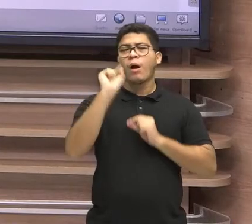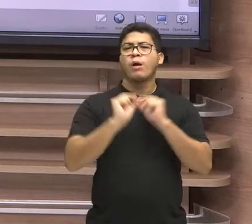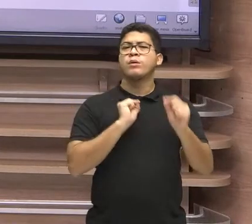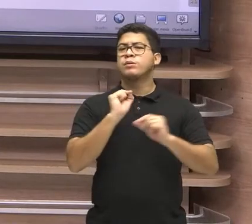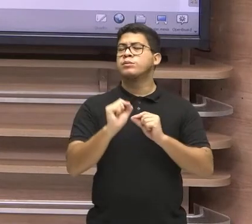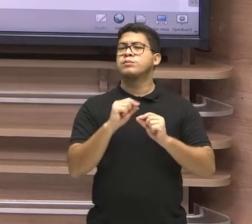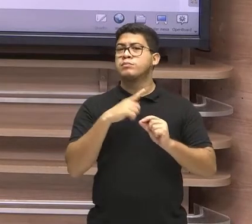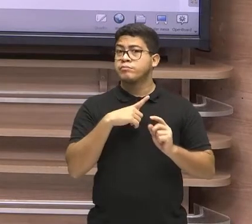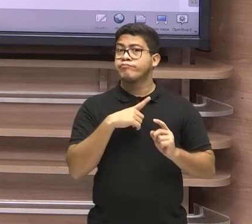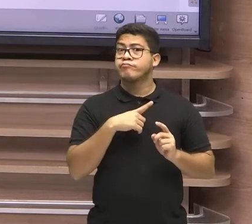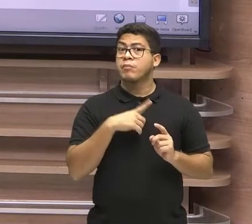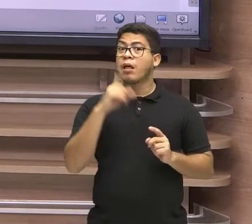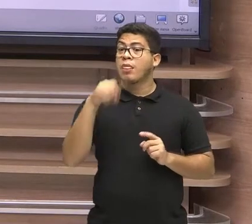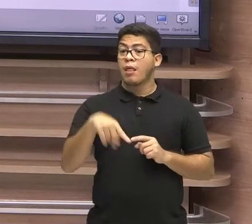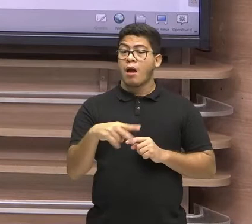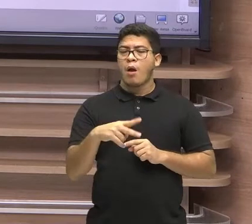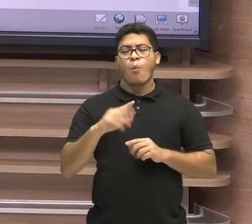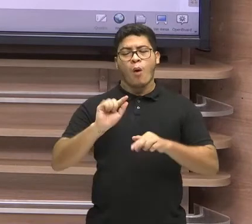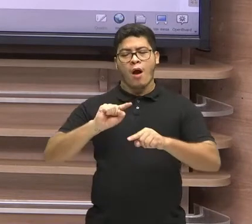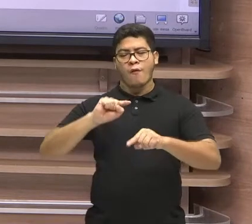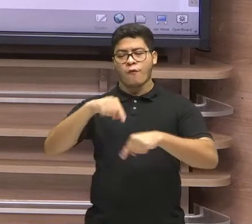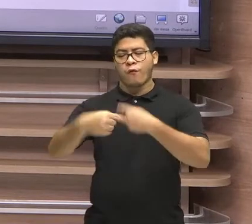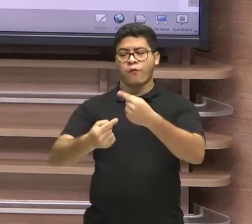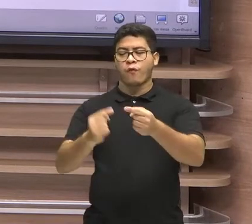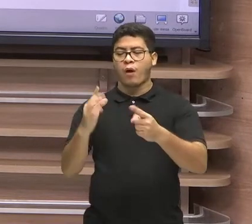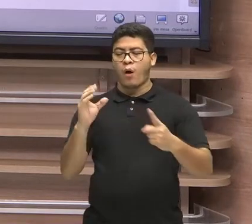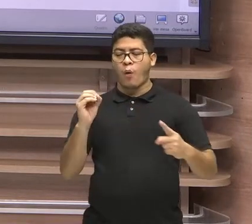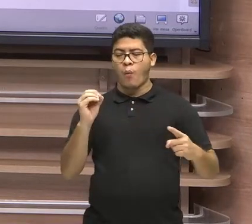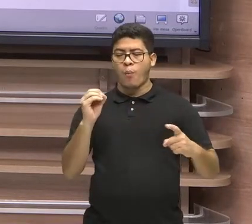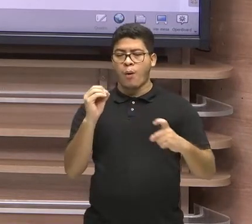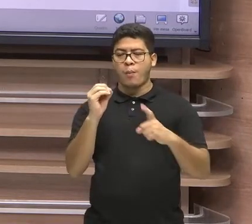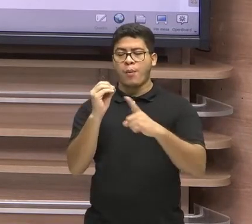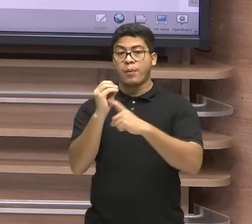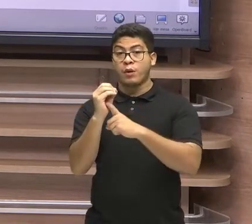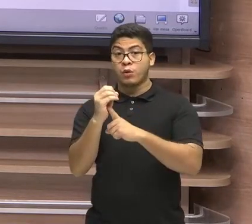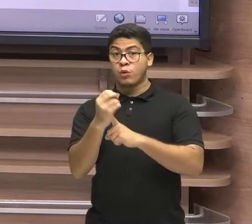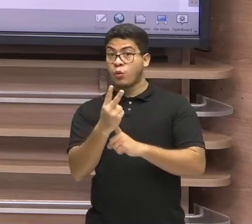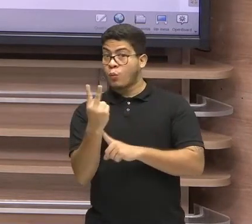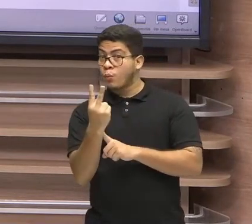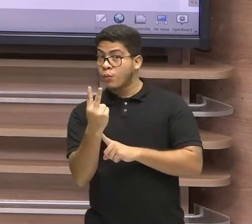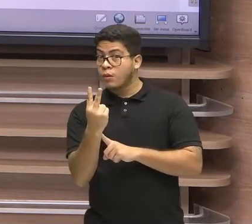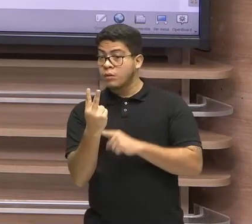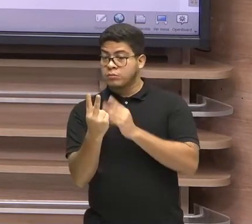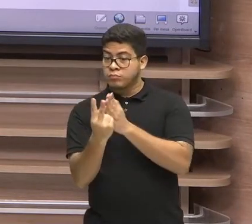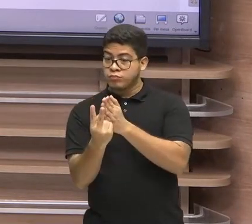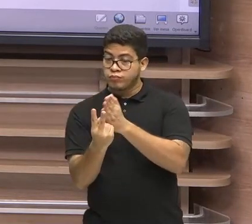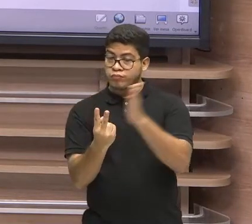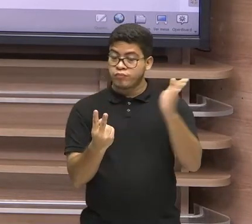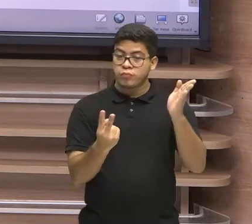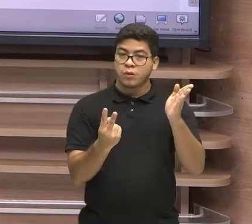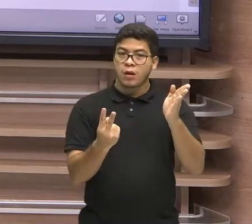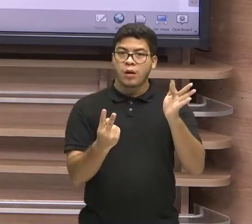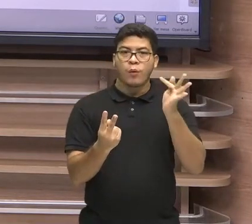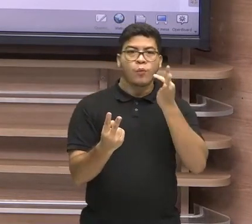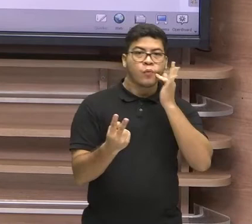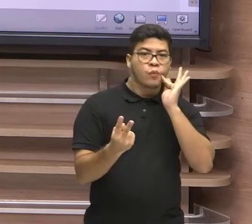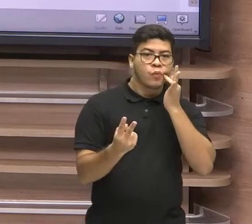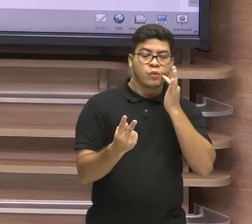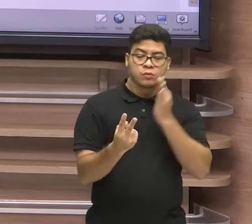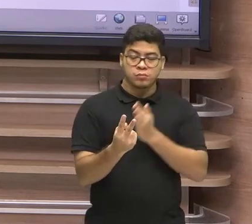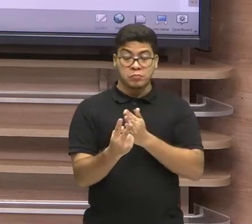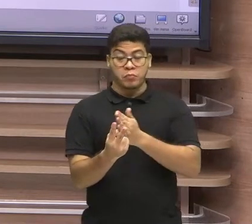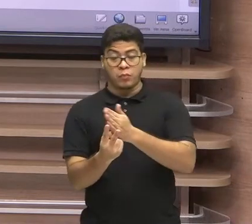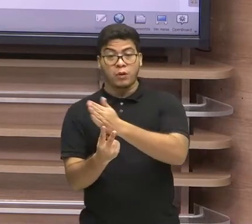uma fecundação dupla, em que o ovário vai virar semente, né? E o óvulo vai virar